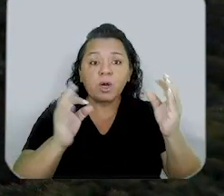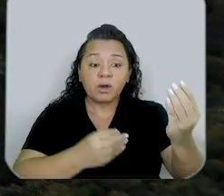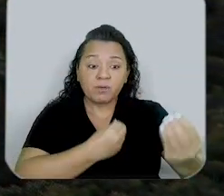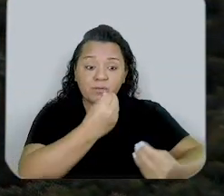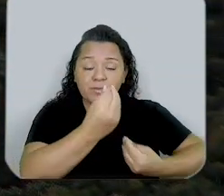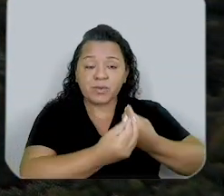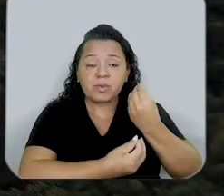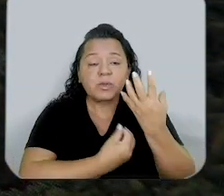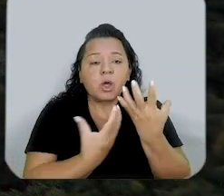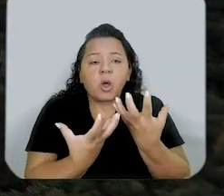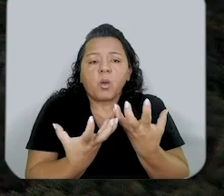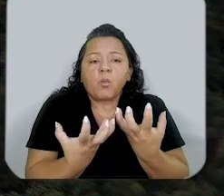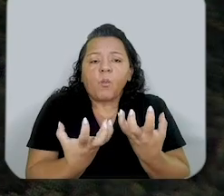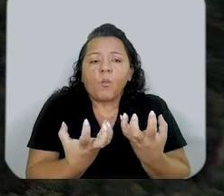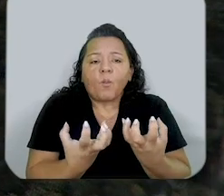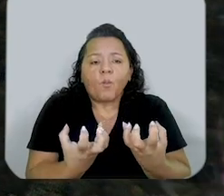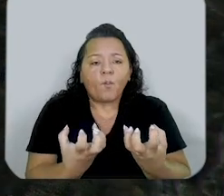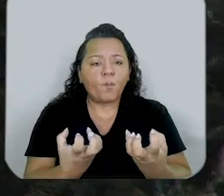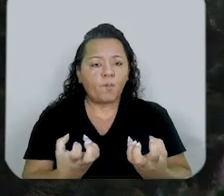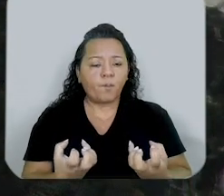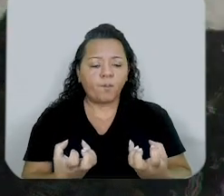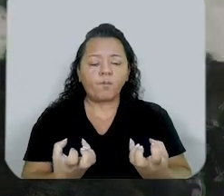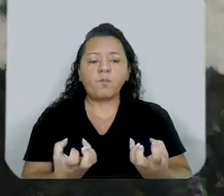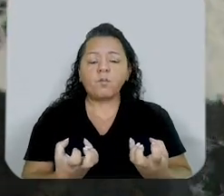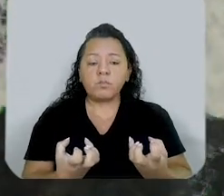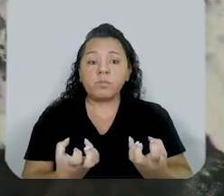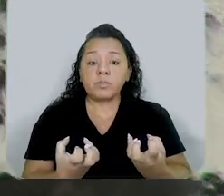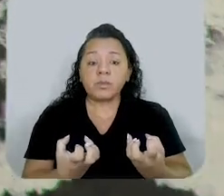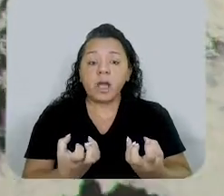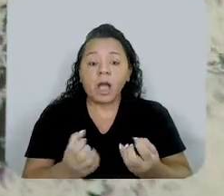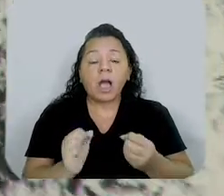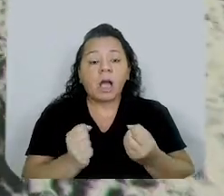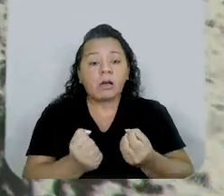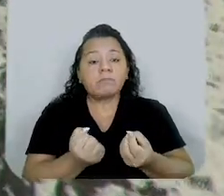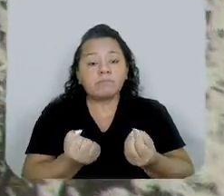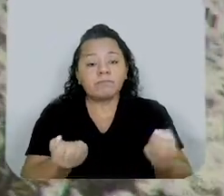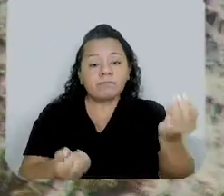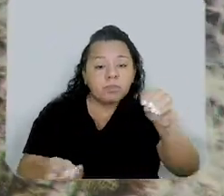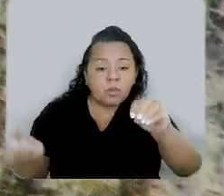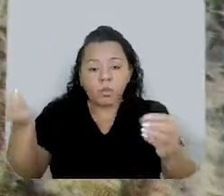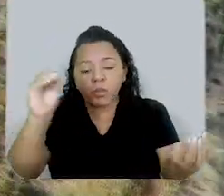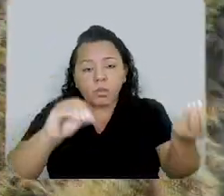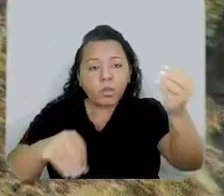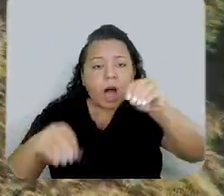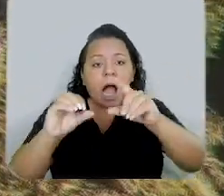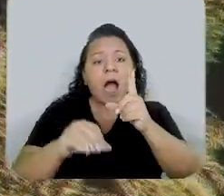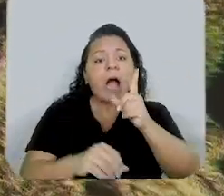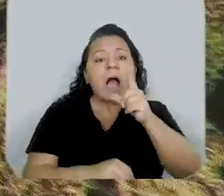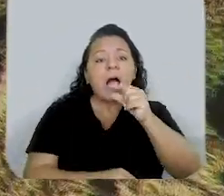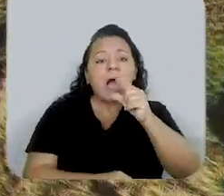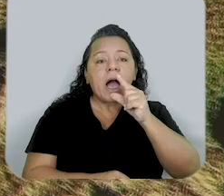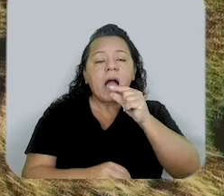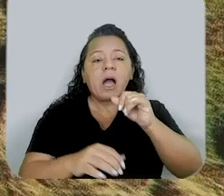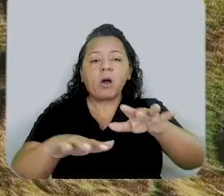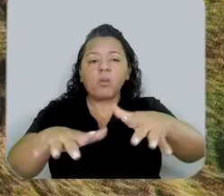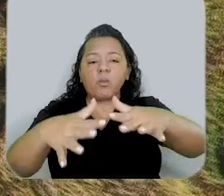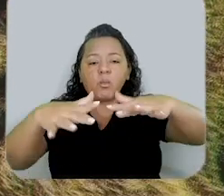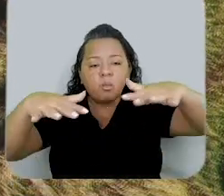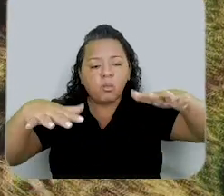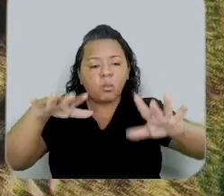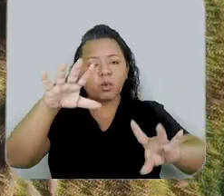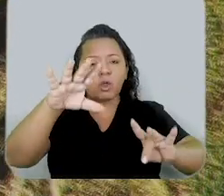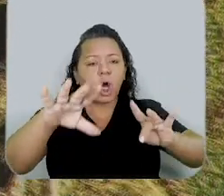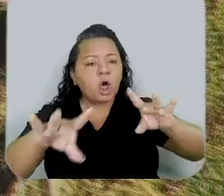muito secas. Daí colocaram já a água. Como a água já existia, o mundo era muito encharcado,